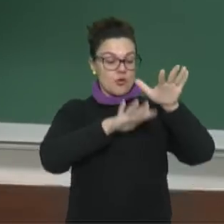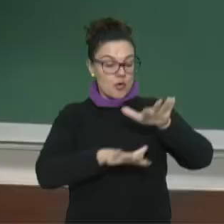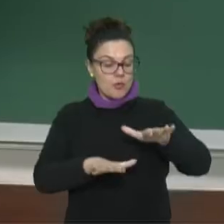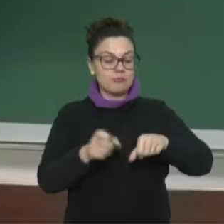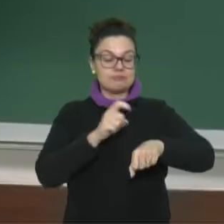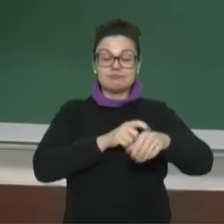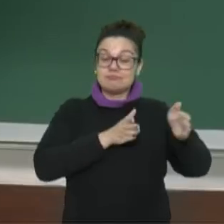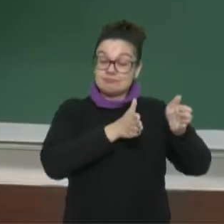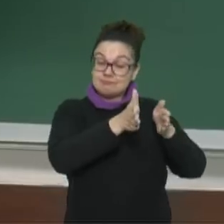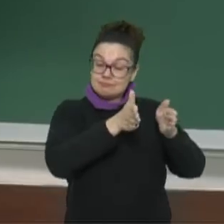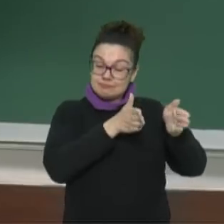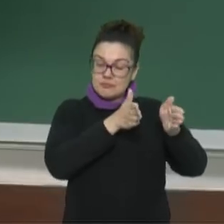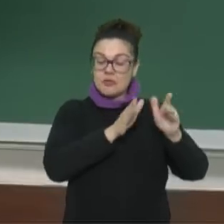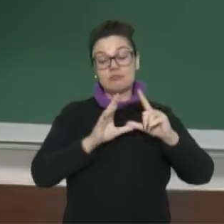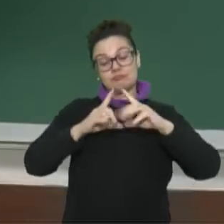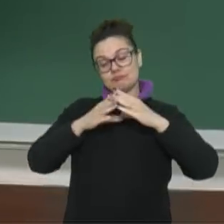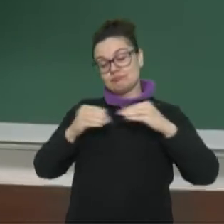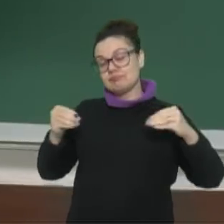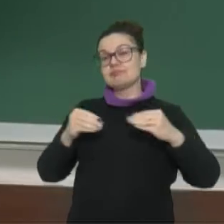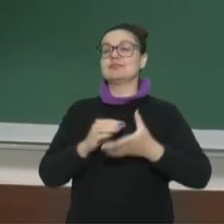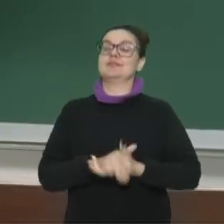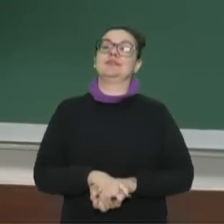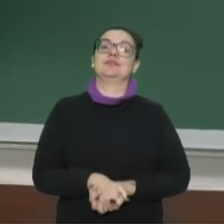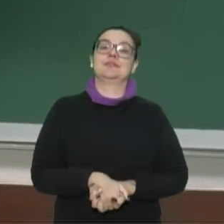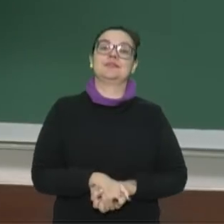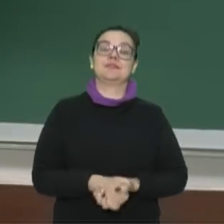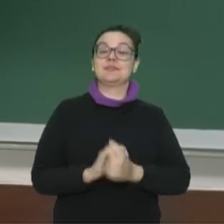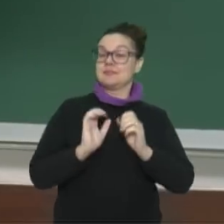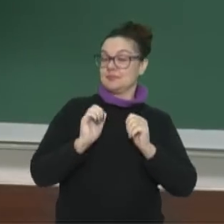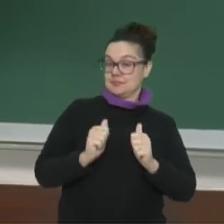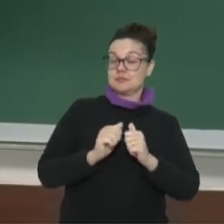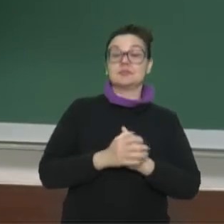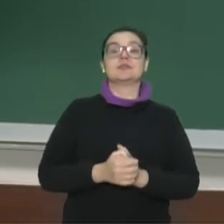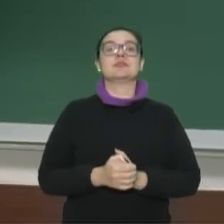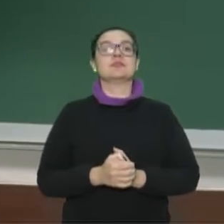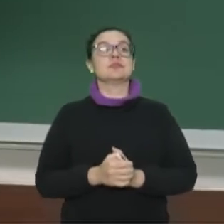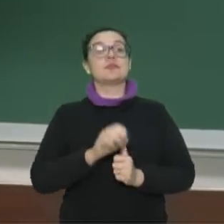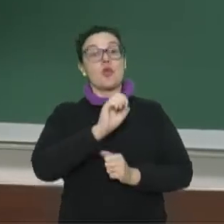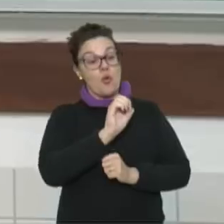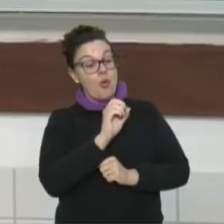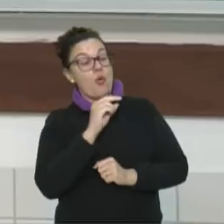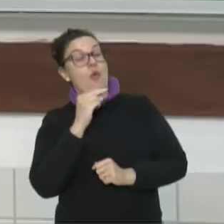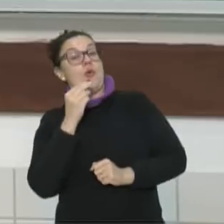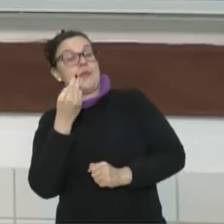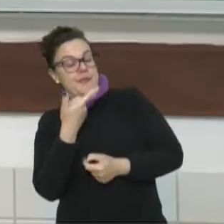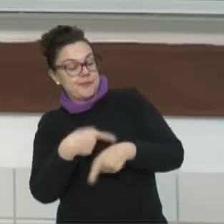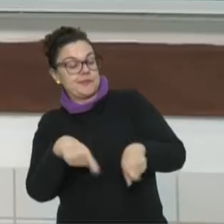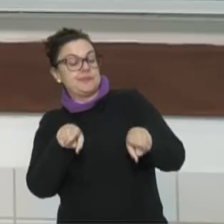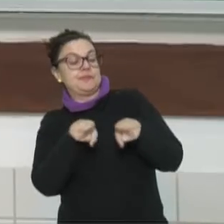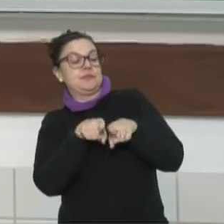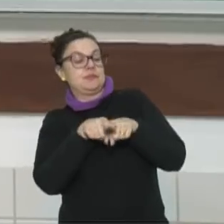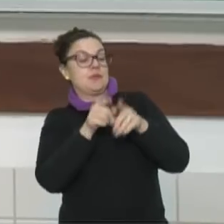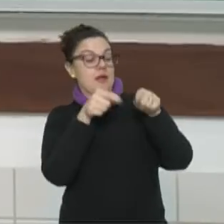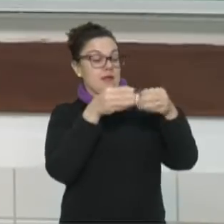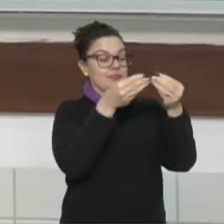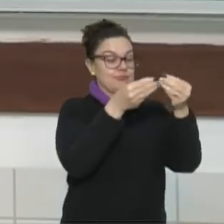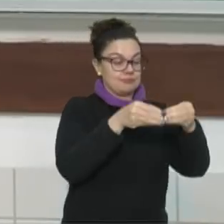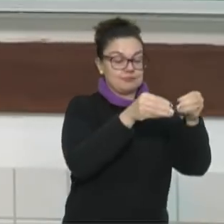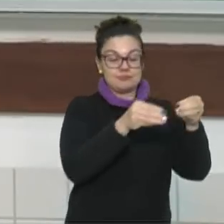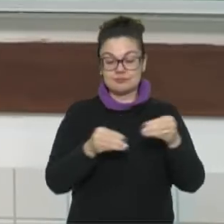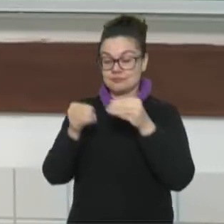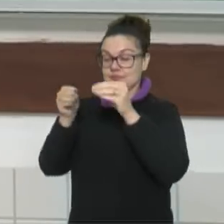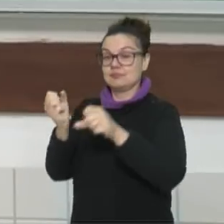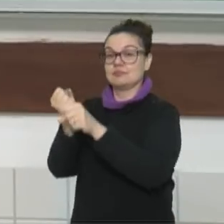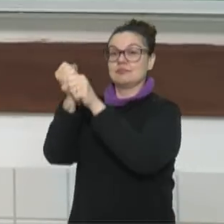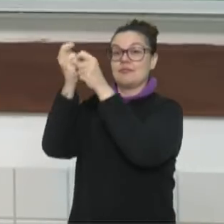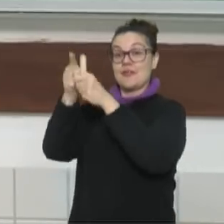naquele instante e depois não ter mais essa obra para ser vista. Ou ela pode ir para outros